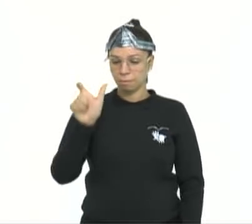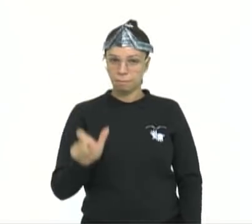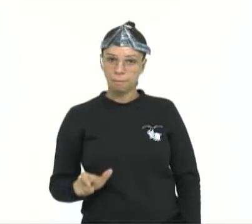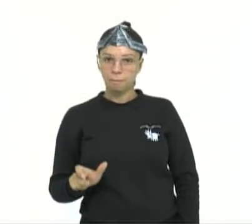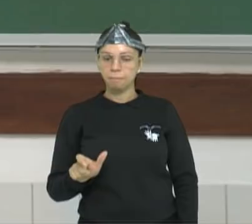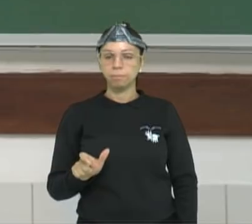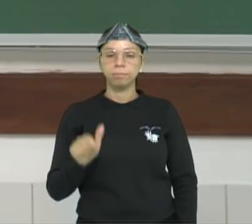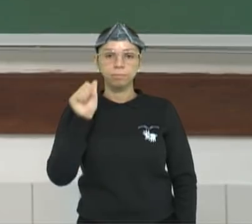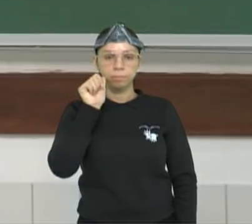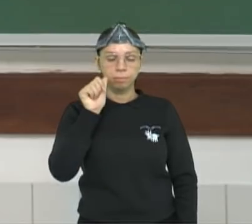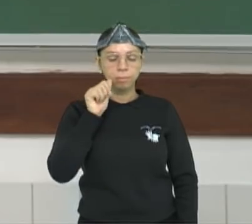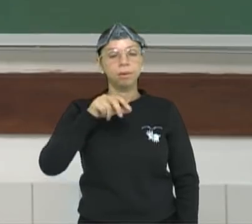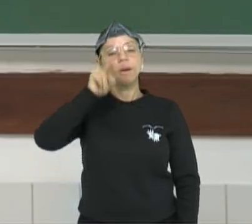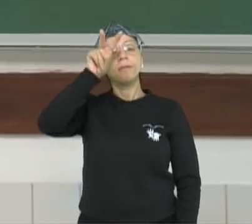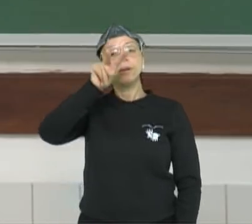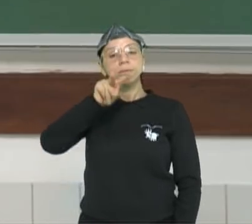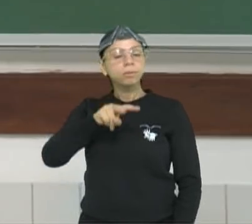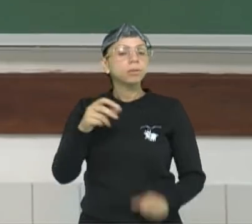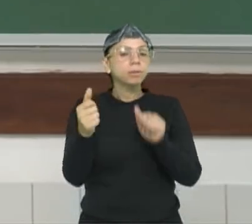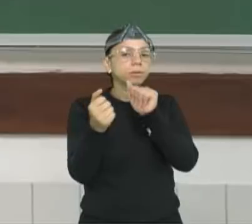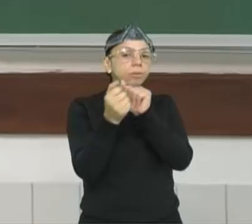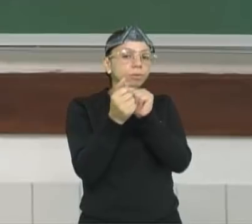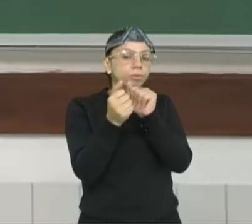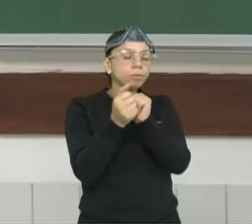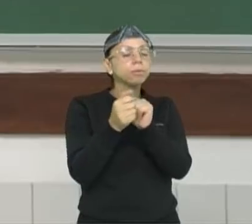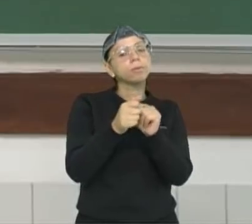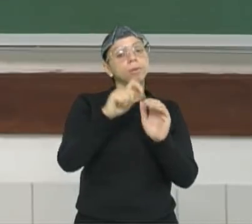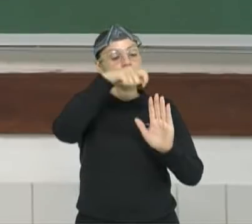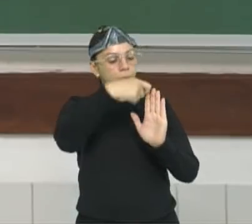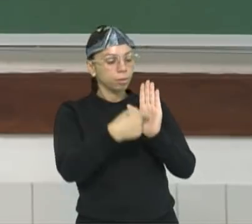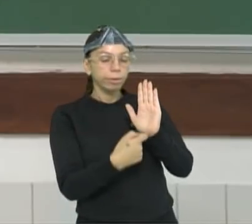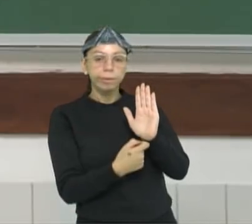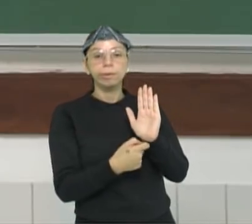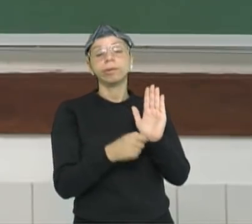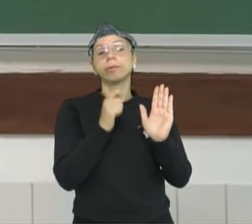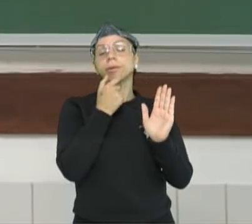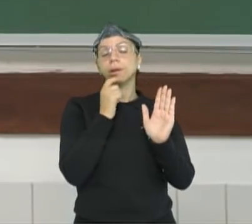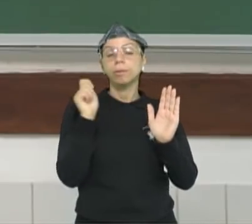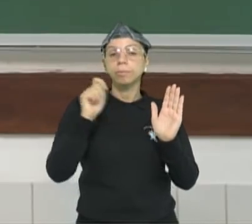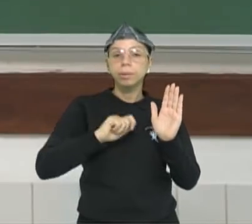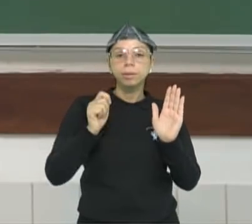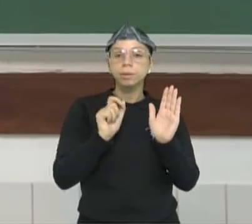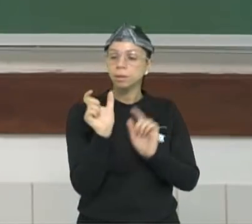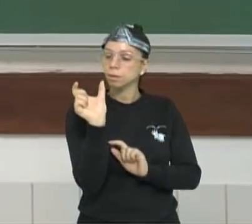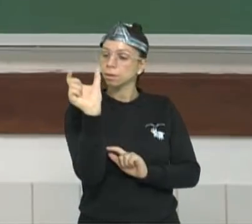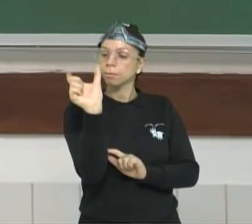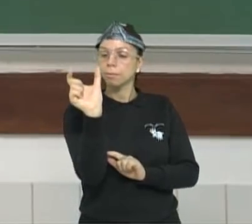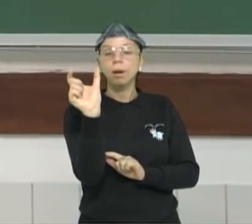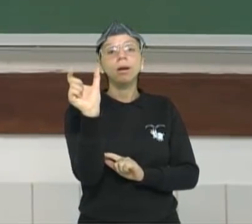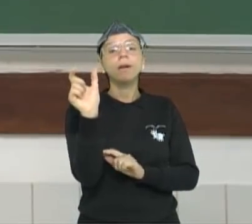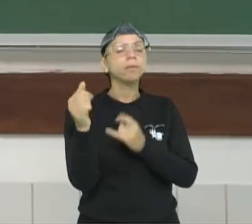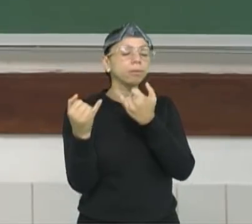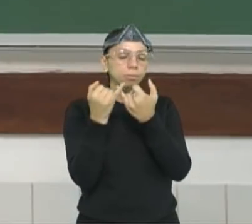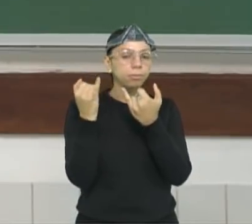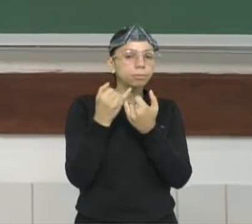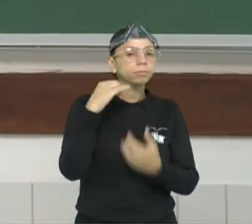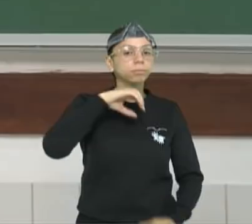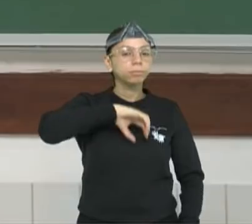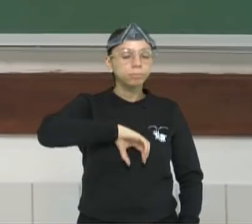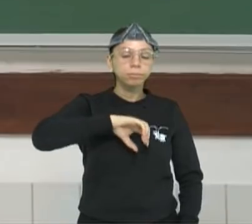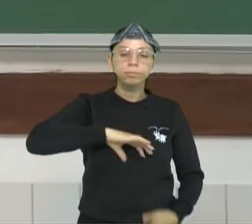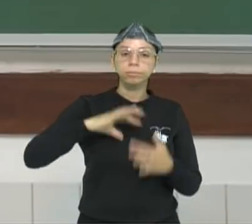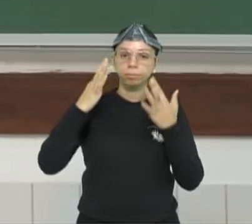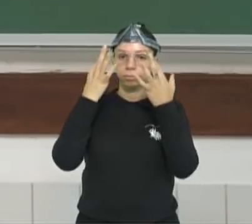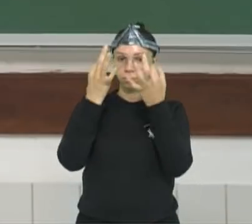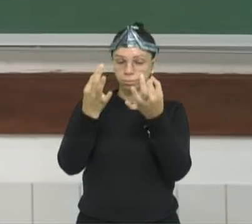atenção, a gente vai ler junto. O texto, quando ele está em inglês, o que a gente tem que prestar atenção? Nas palavras cognatas, né? Aquelas que parecem português,